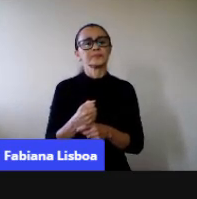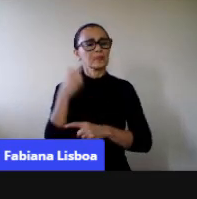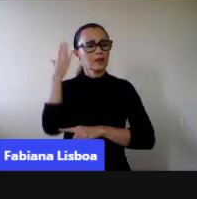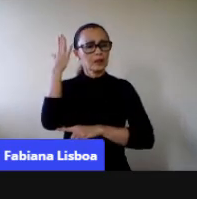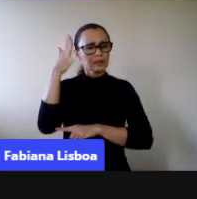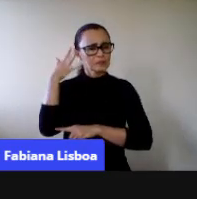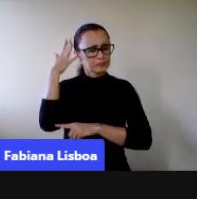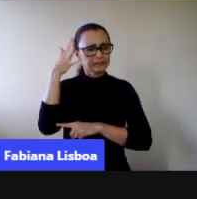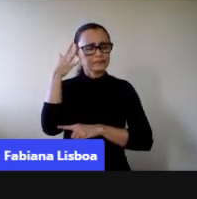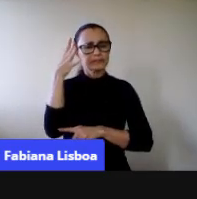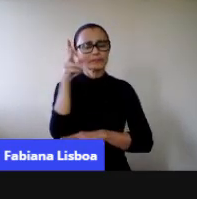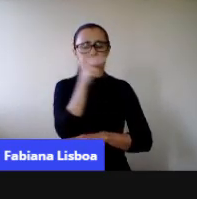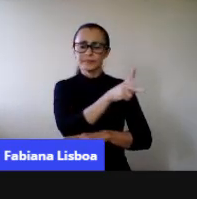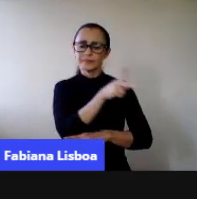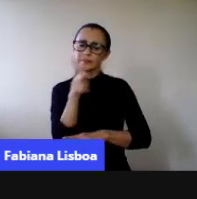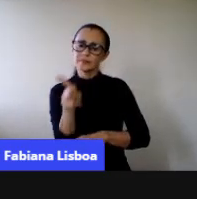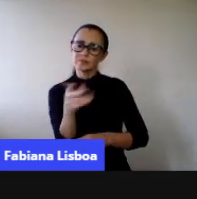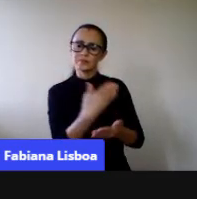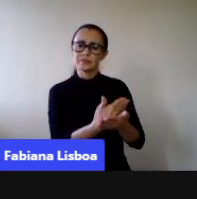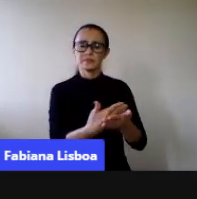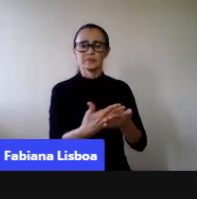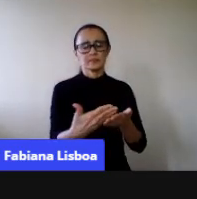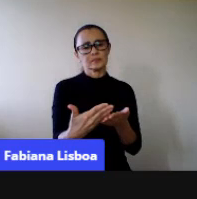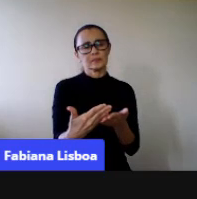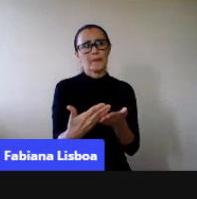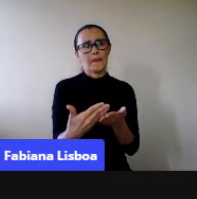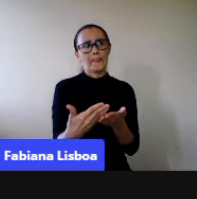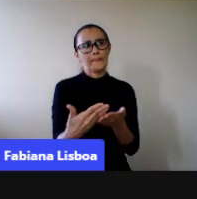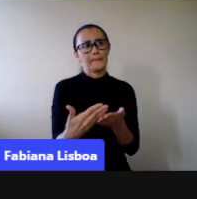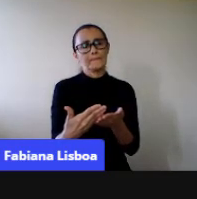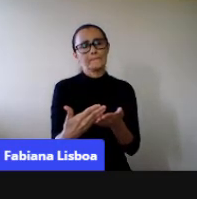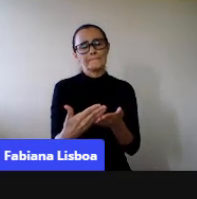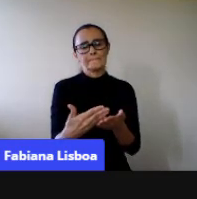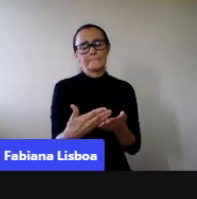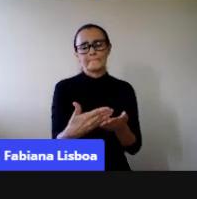palestra, o professor inicia a fala dizendo que dos 210